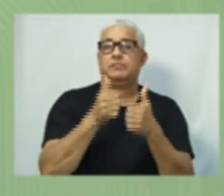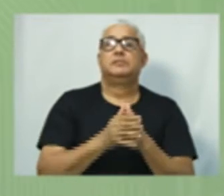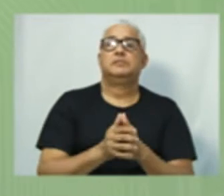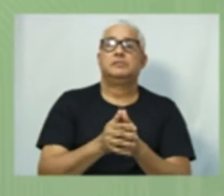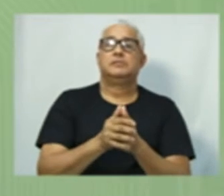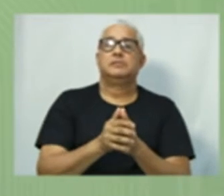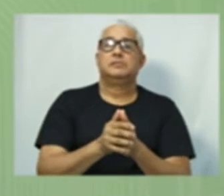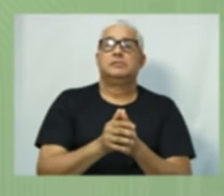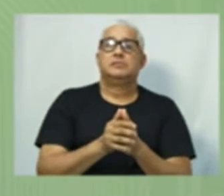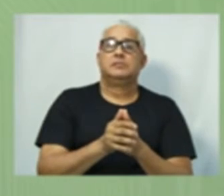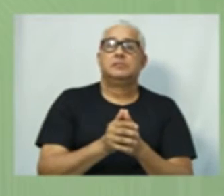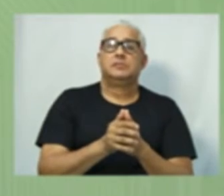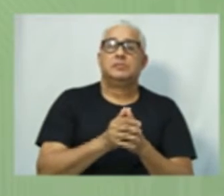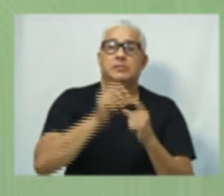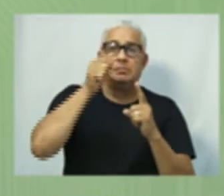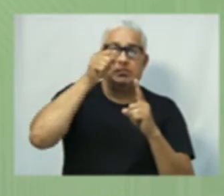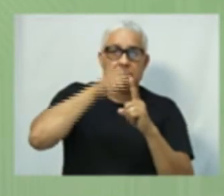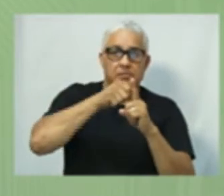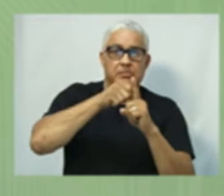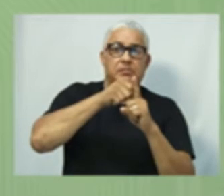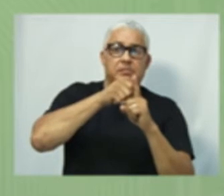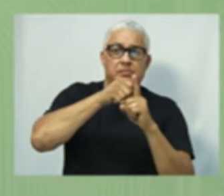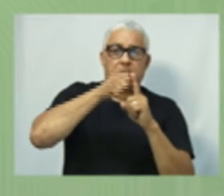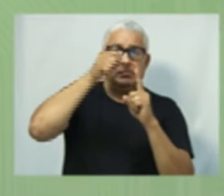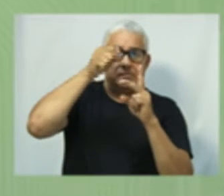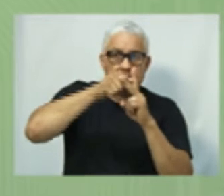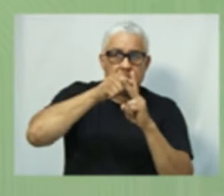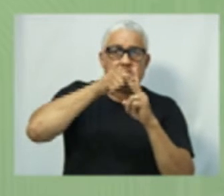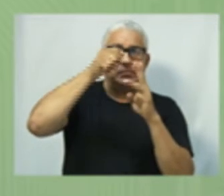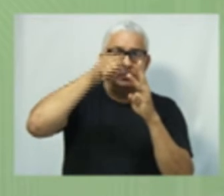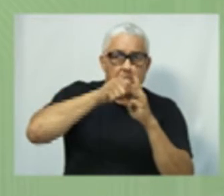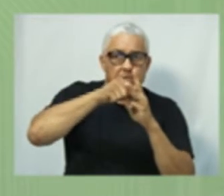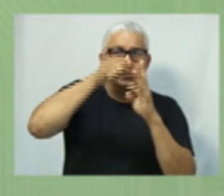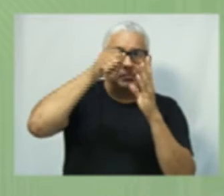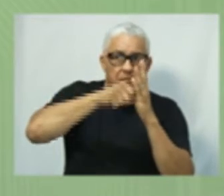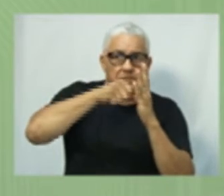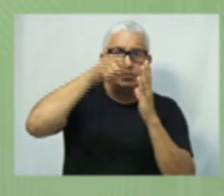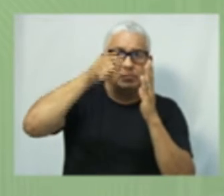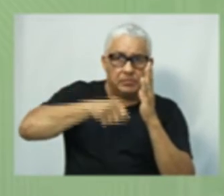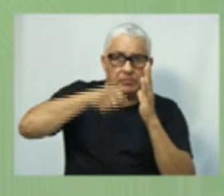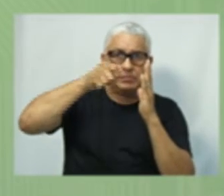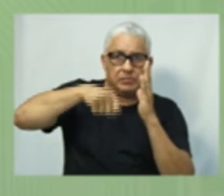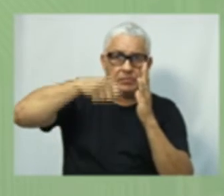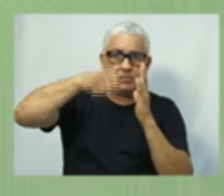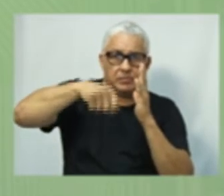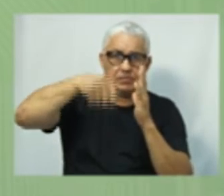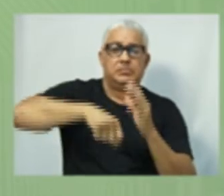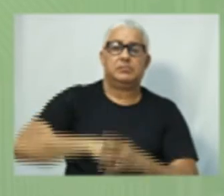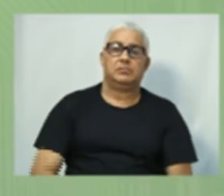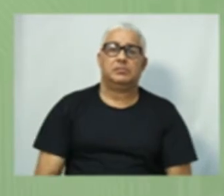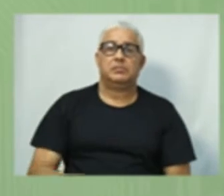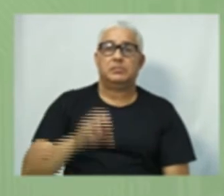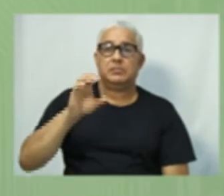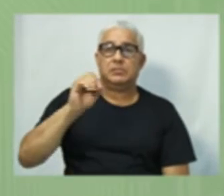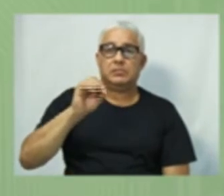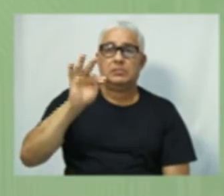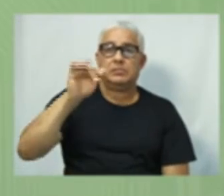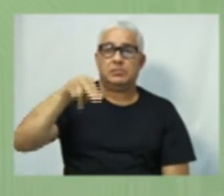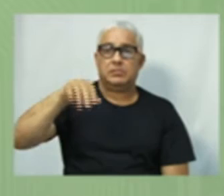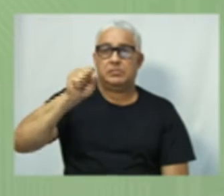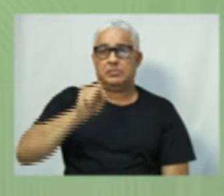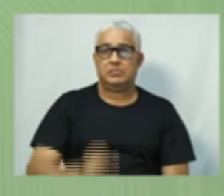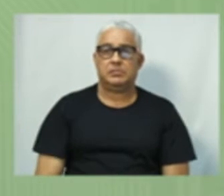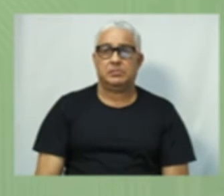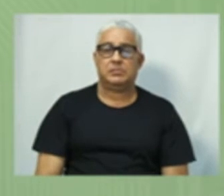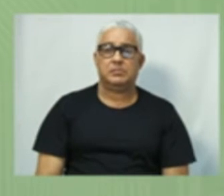Periodicidade mensal. Olha, o PIS deverá ser pago mês a mês. COFINS.